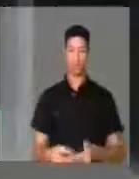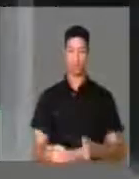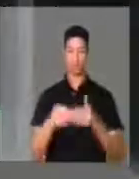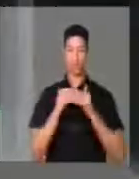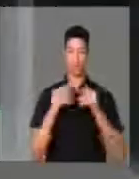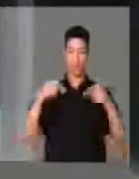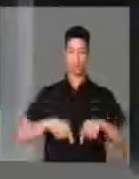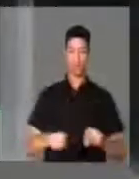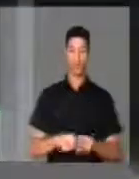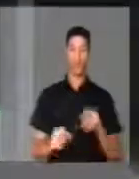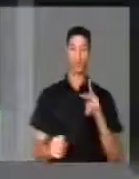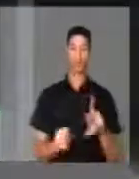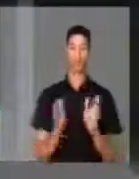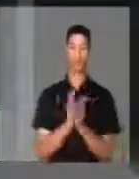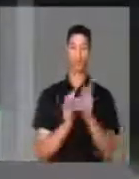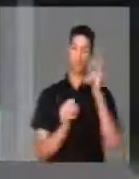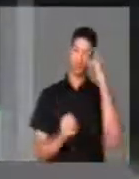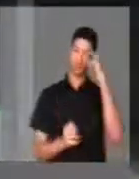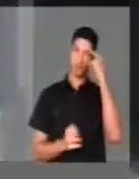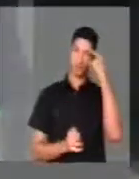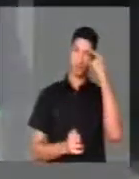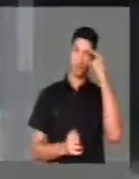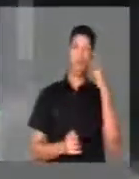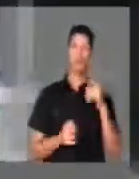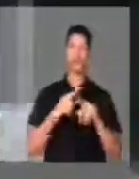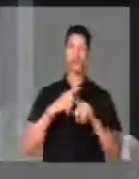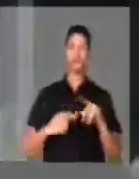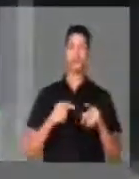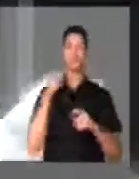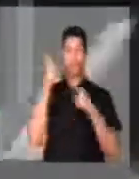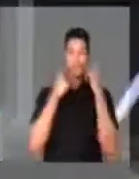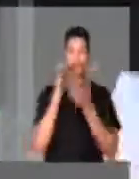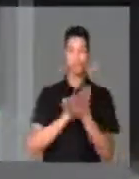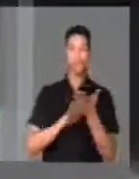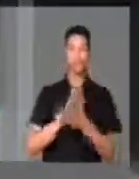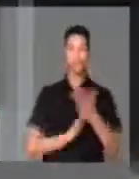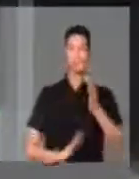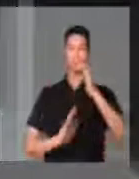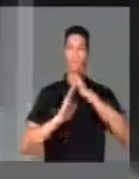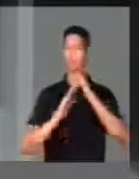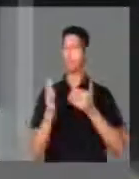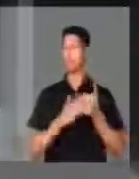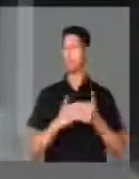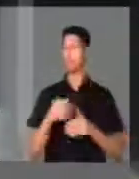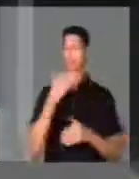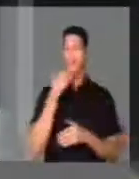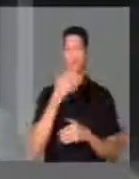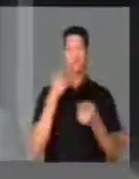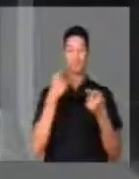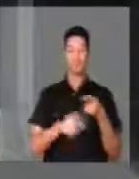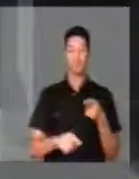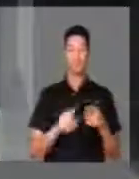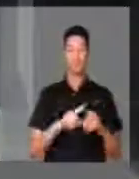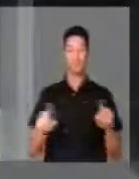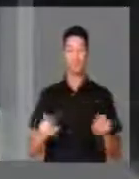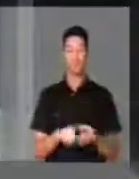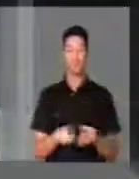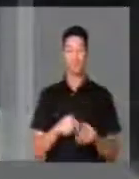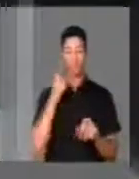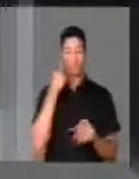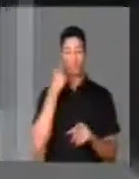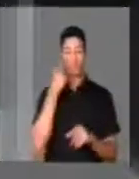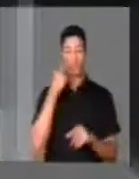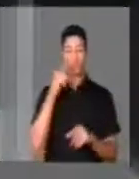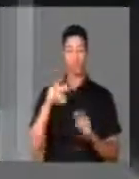traz aqui como parte de um pensamento mediano, sem preocupações de estabelecer qualquer nível de oposição, mas